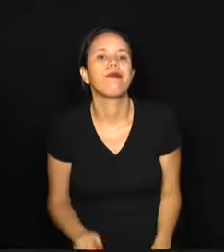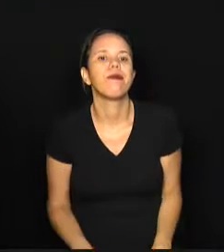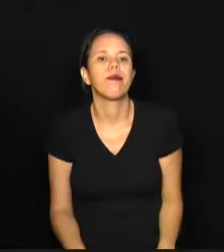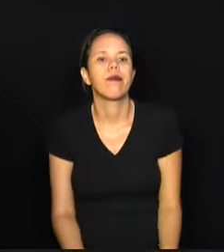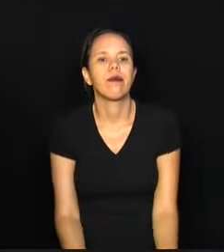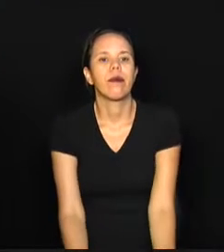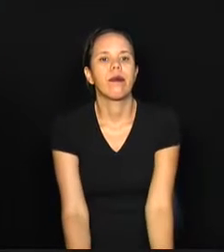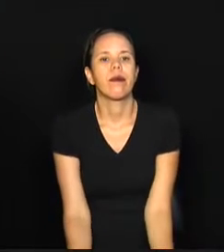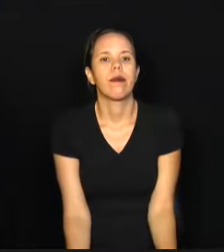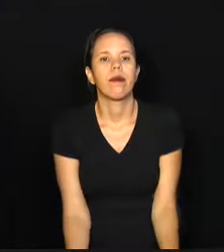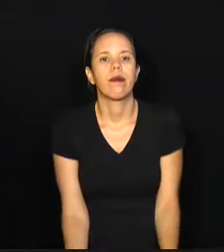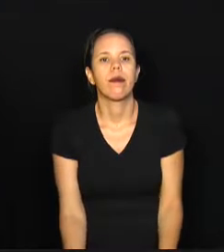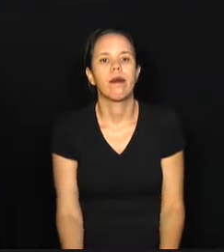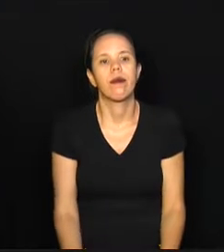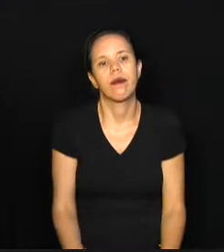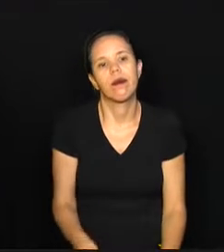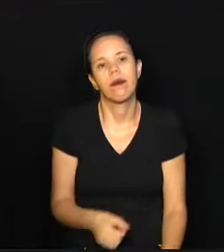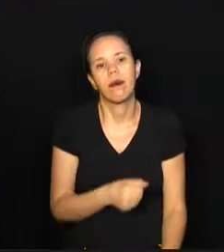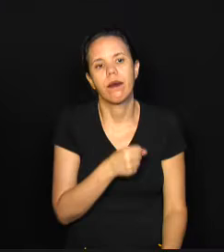aí o seu microfone.